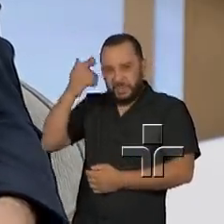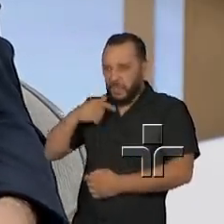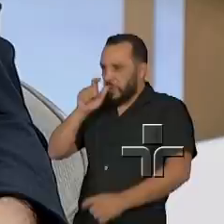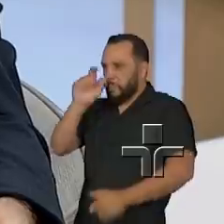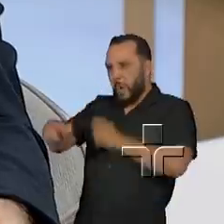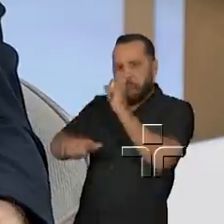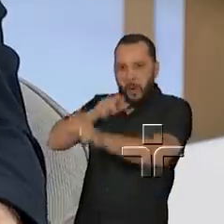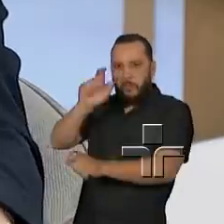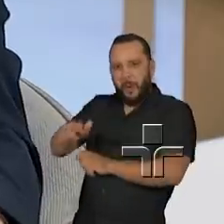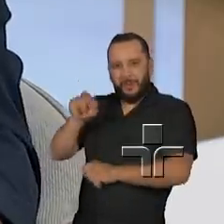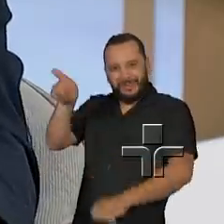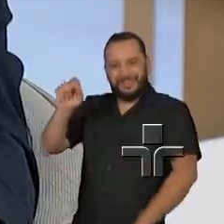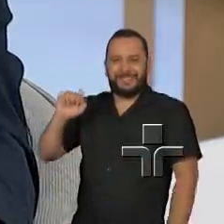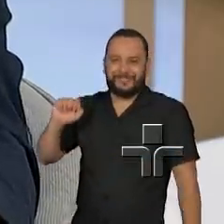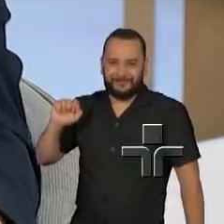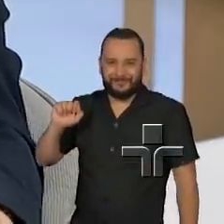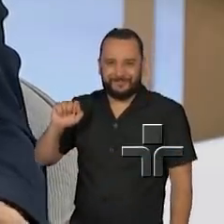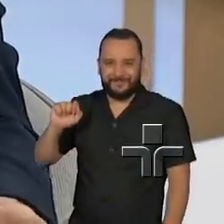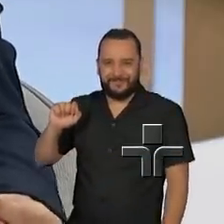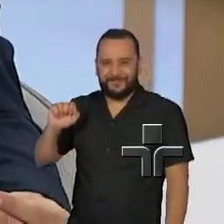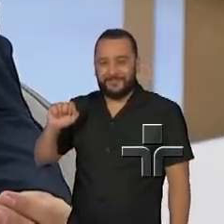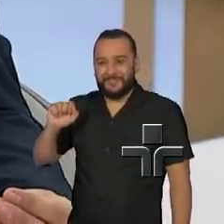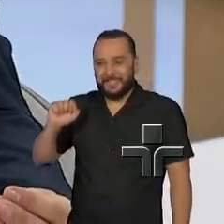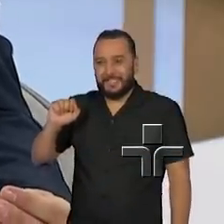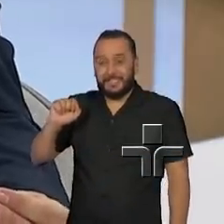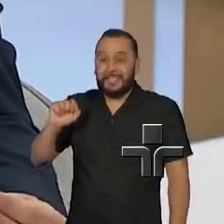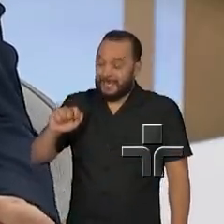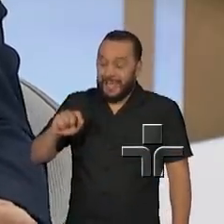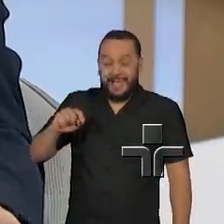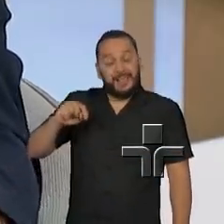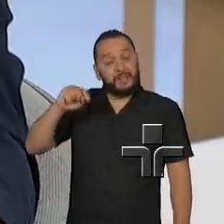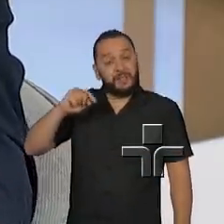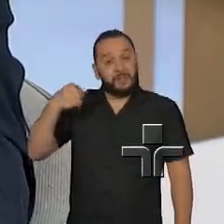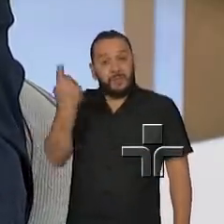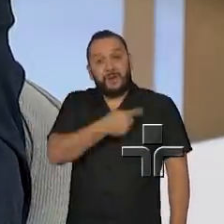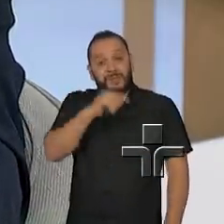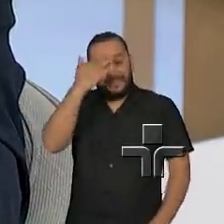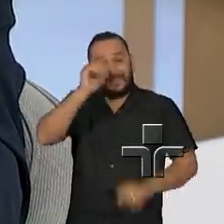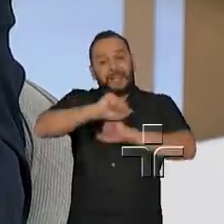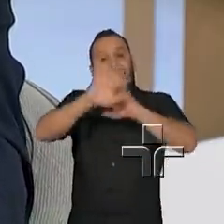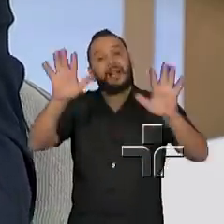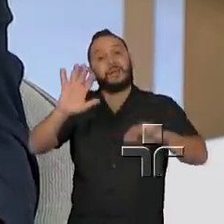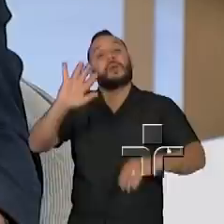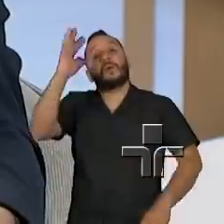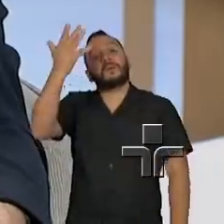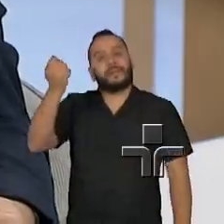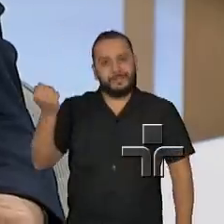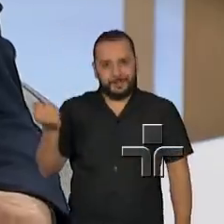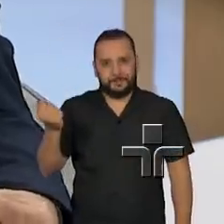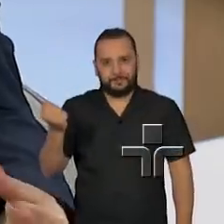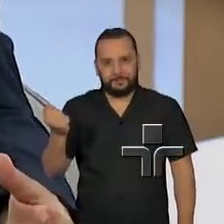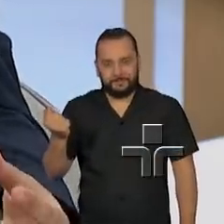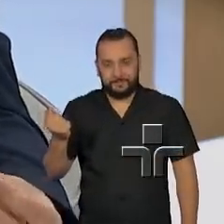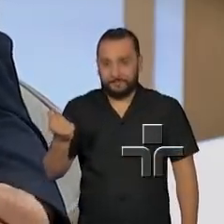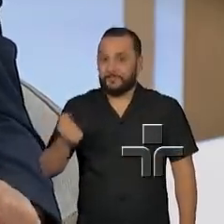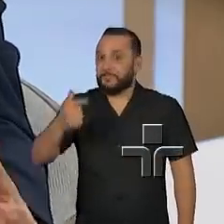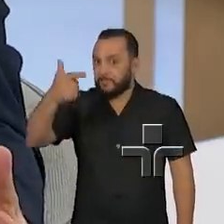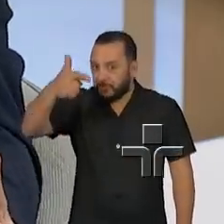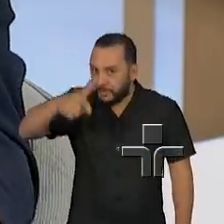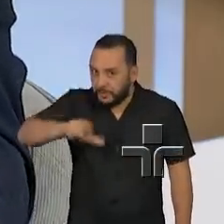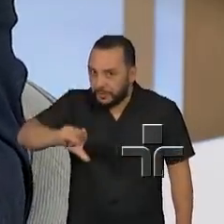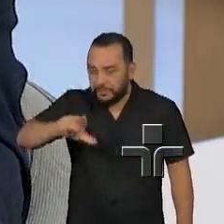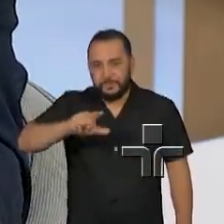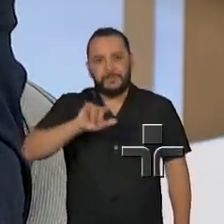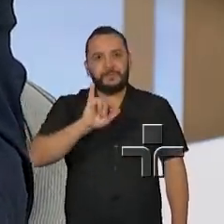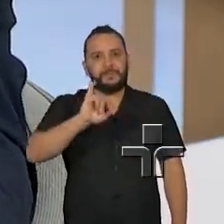Eu acho que esse é um momento em que a gente tem que ter bastante clareza do que está em jogo. E, novamente, quer dizer, os dados do